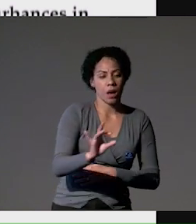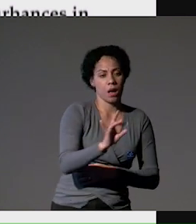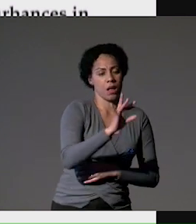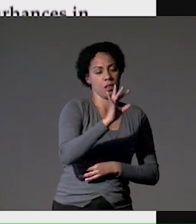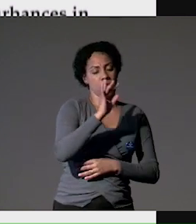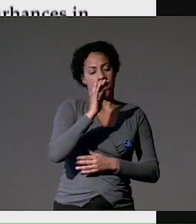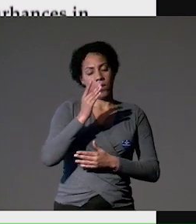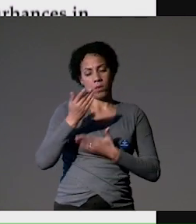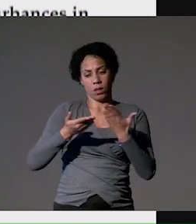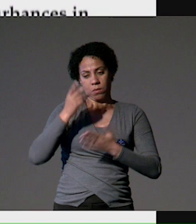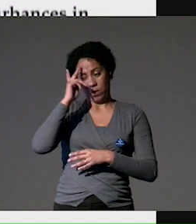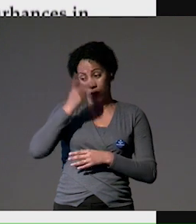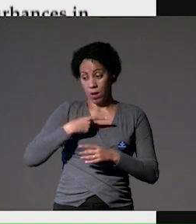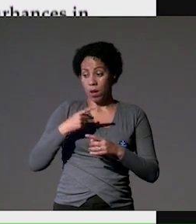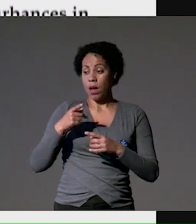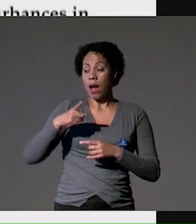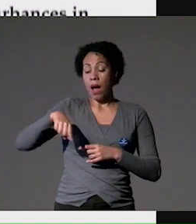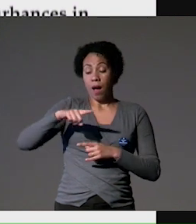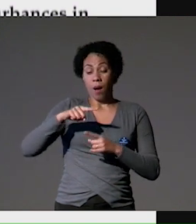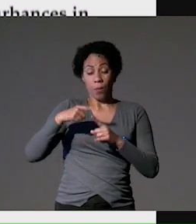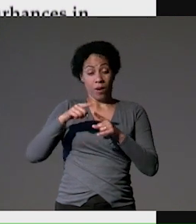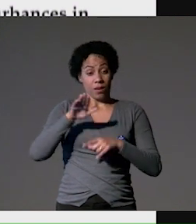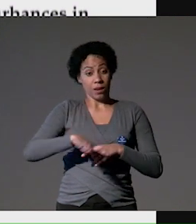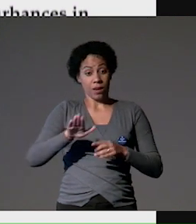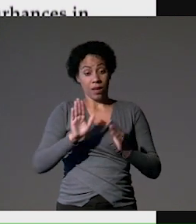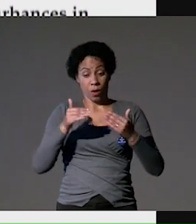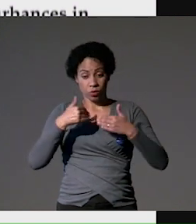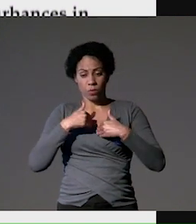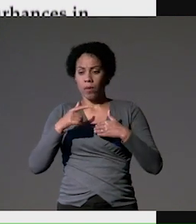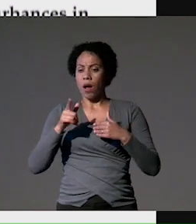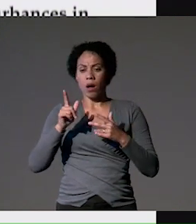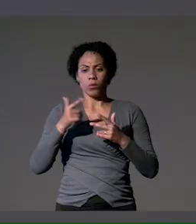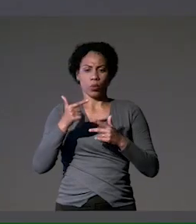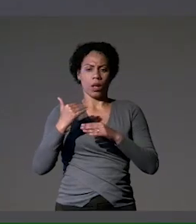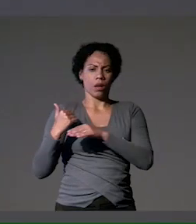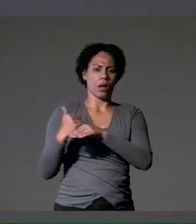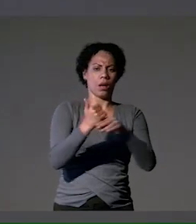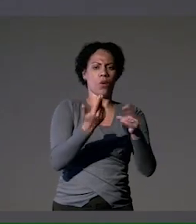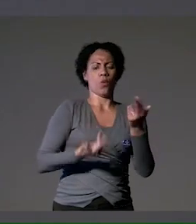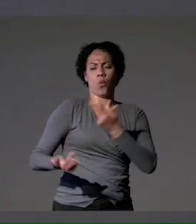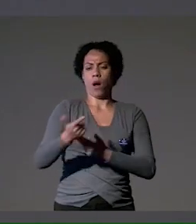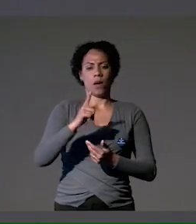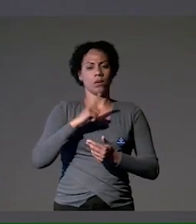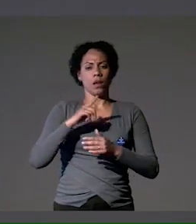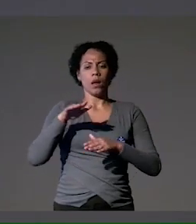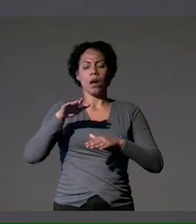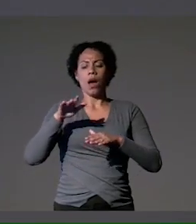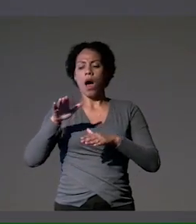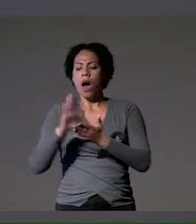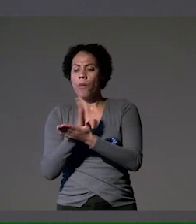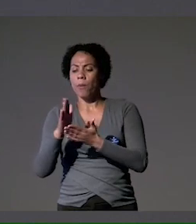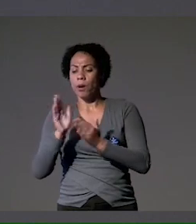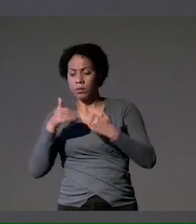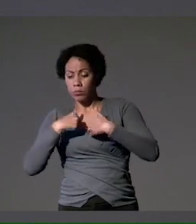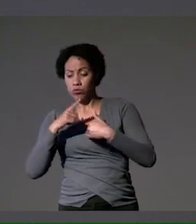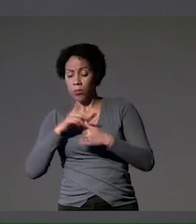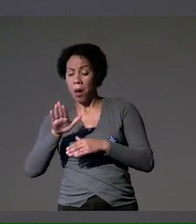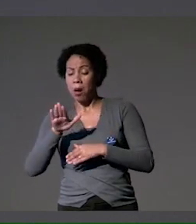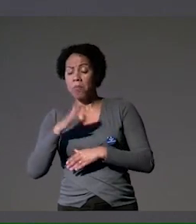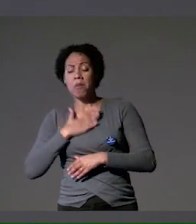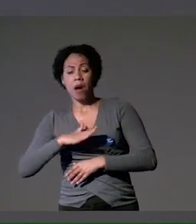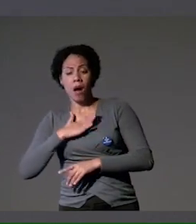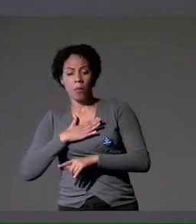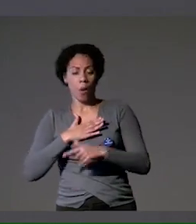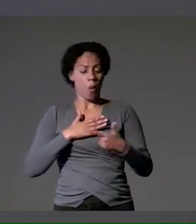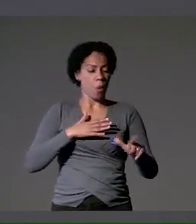com espectro autismo. As crianças têm muitas diferenças entre si. Tem crianças que são mais agitadas, tem crianças que são menos agitadas, tem crianças que têm problema de sono, tem crianças que não